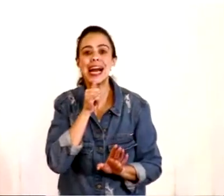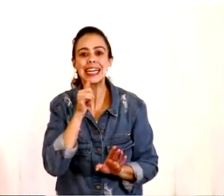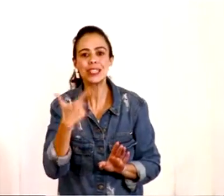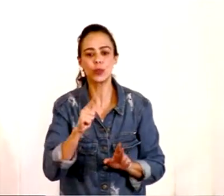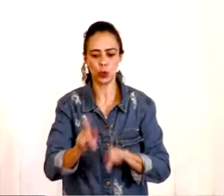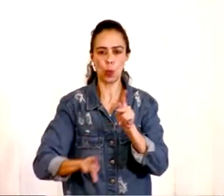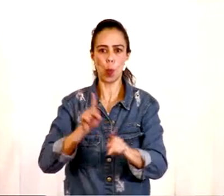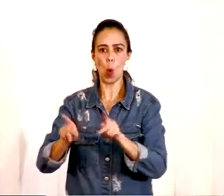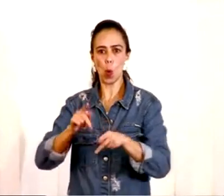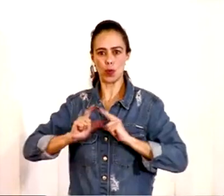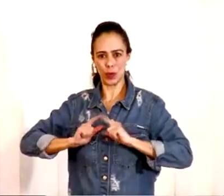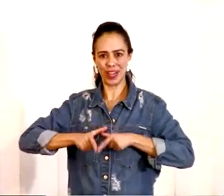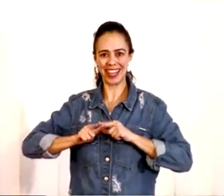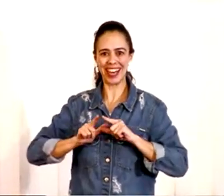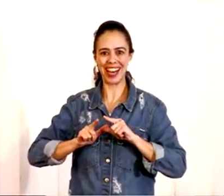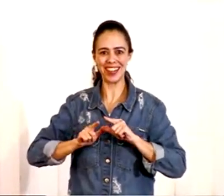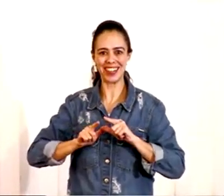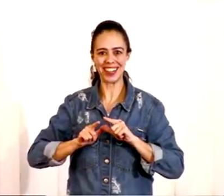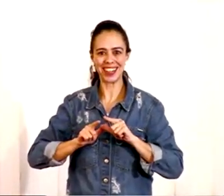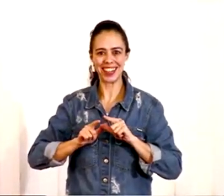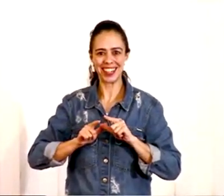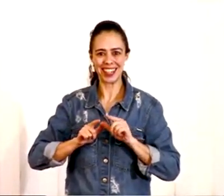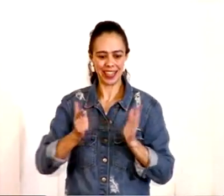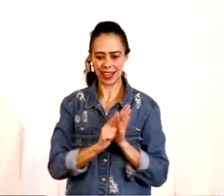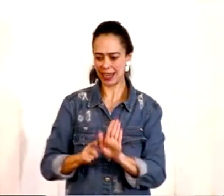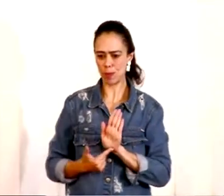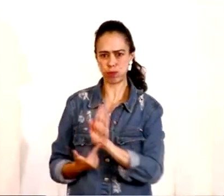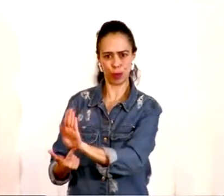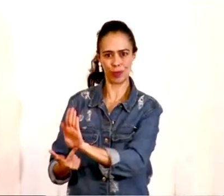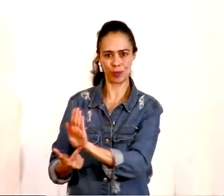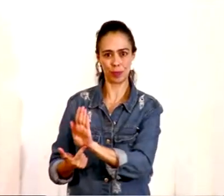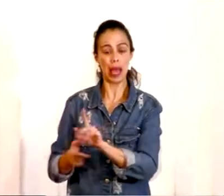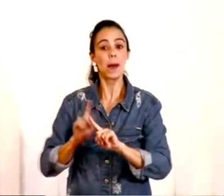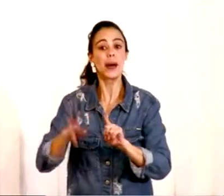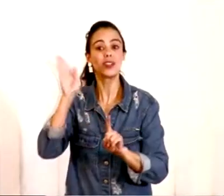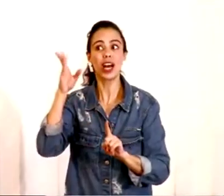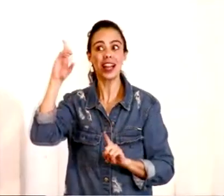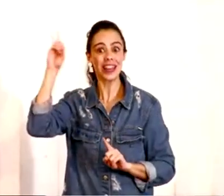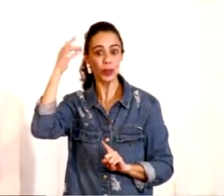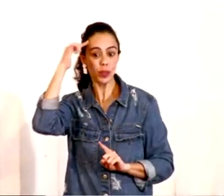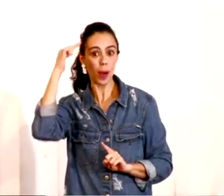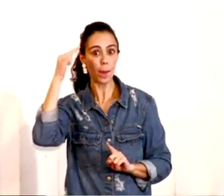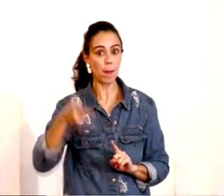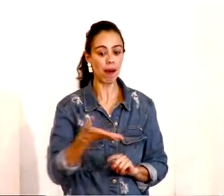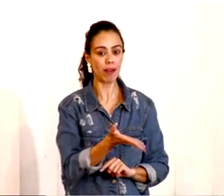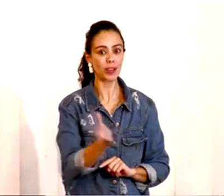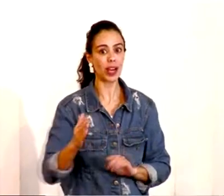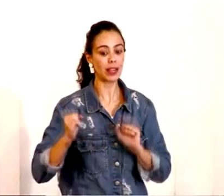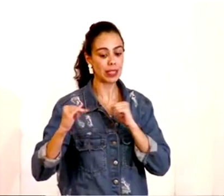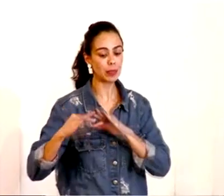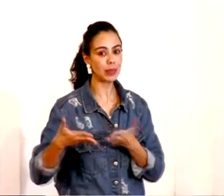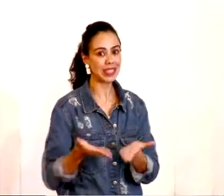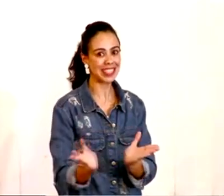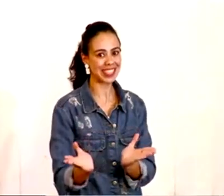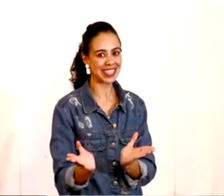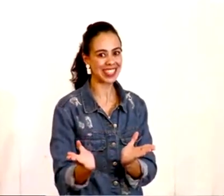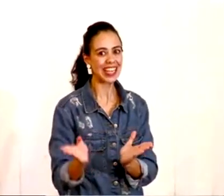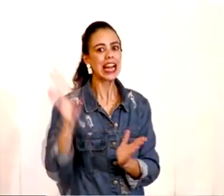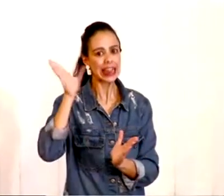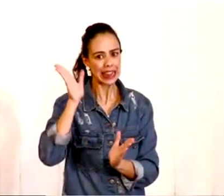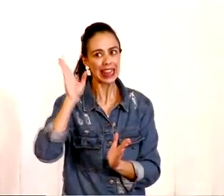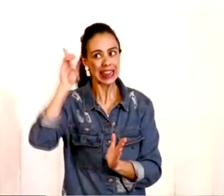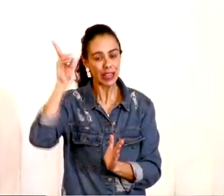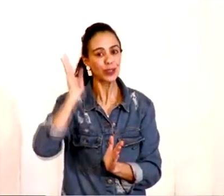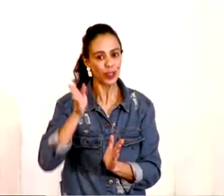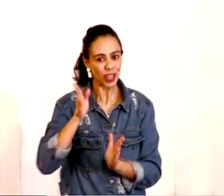Israel, mas que aquilo que Abel ofereceu conforme Deus vai estabelecer para o povo